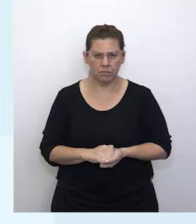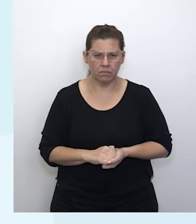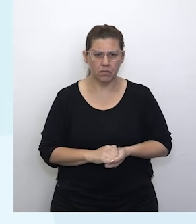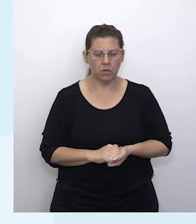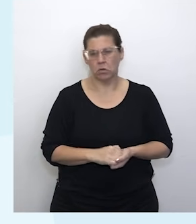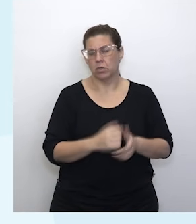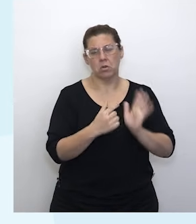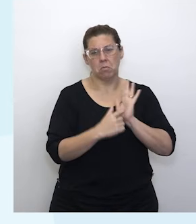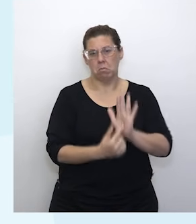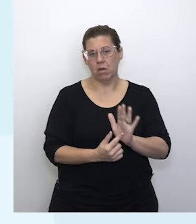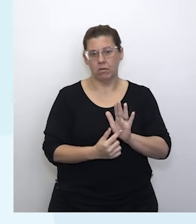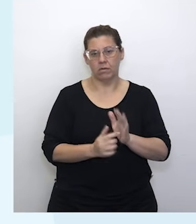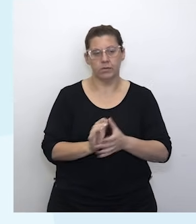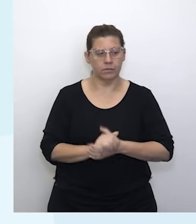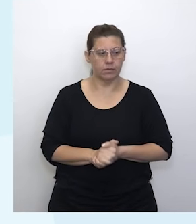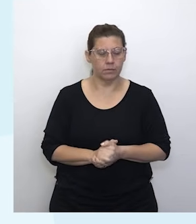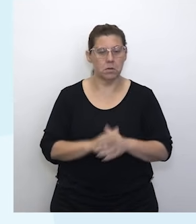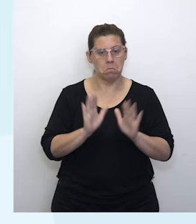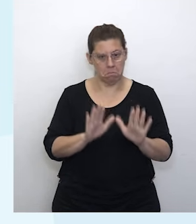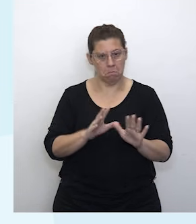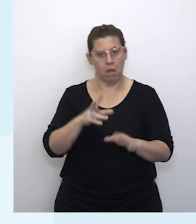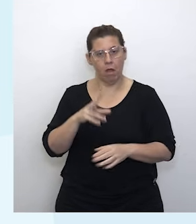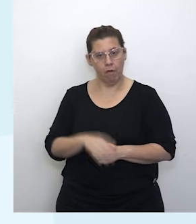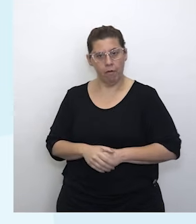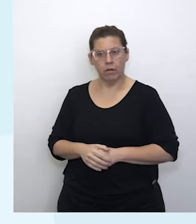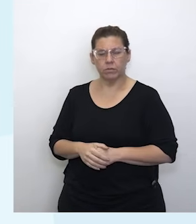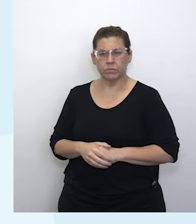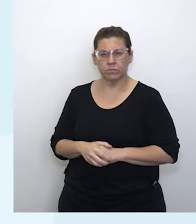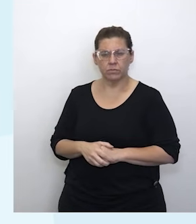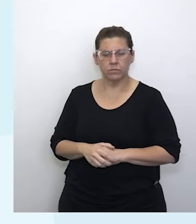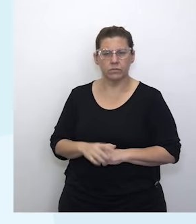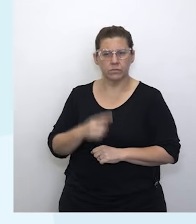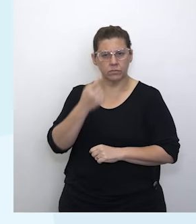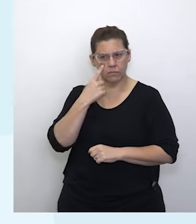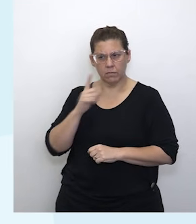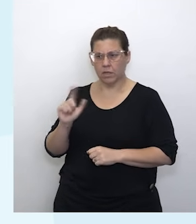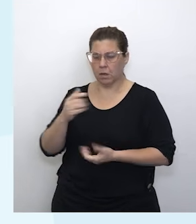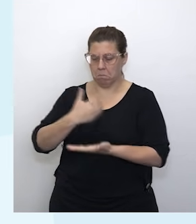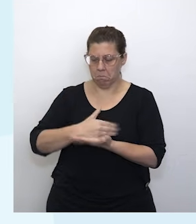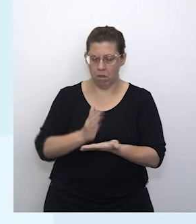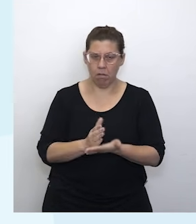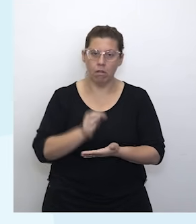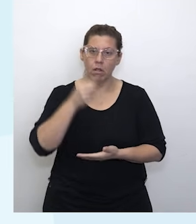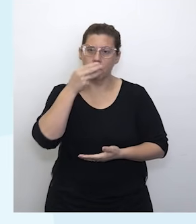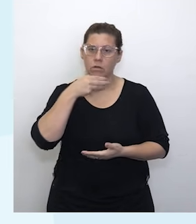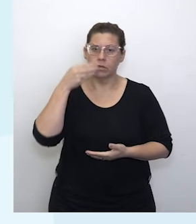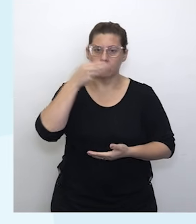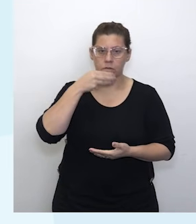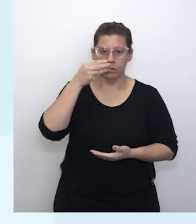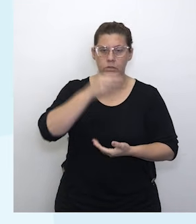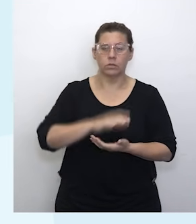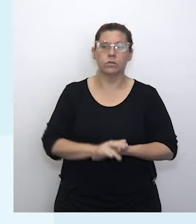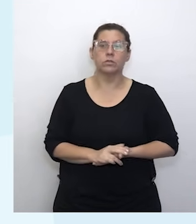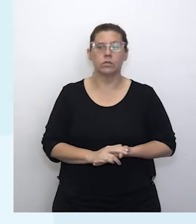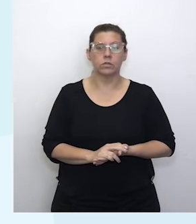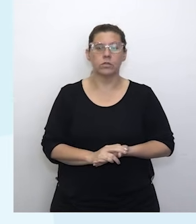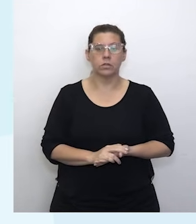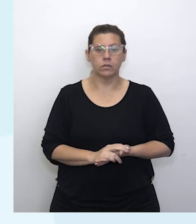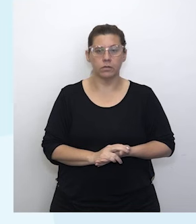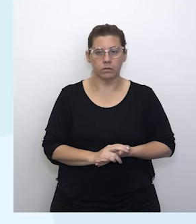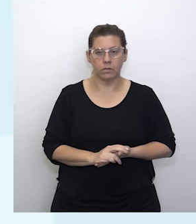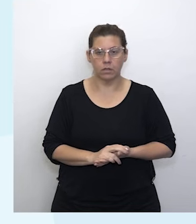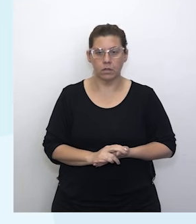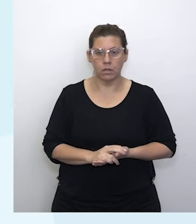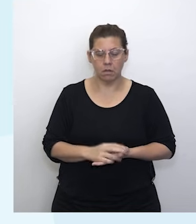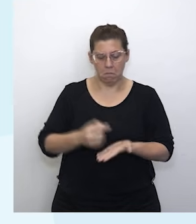para trazer mais, tá? Mas ainda está lá, firme e forte. Mas olha só, então eu peguei a batata doce, cortei, né, e coloquei uns palitinhos de